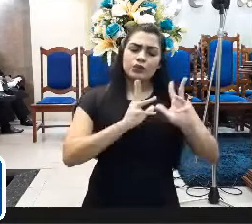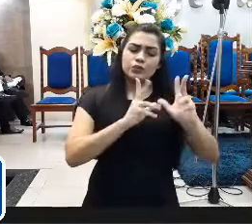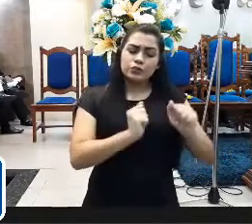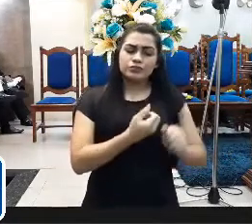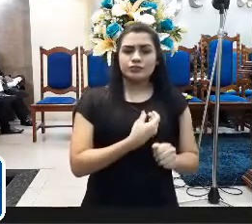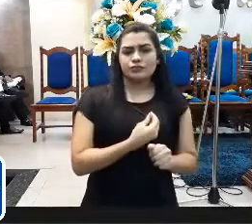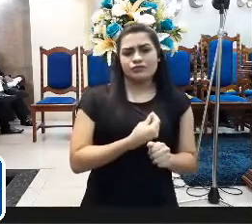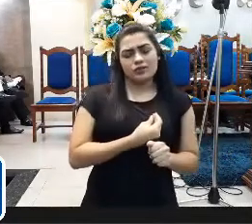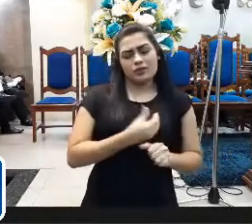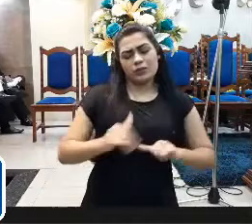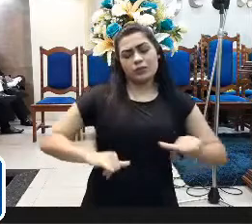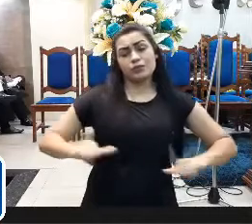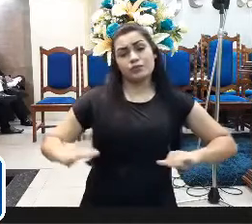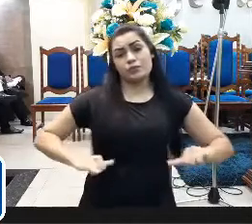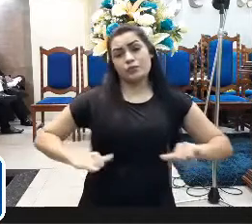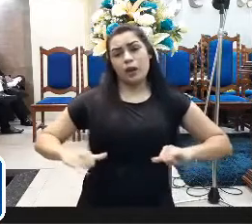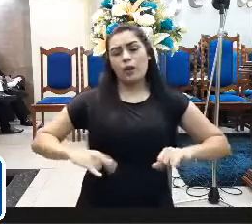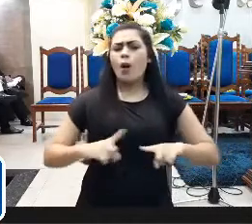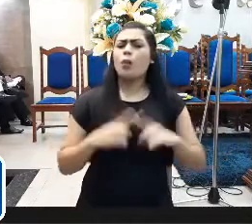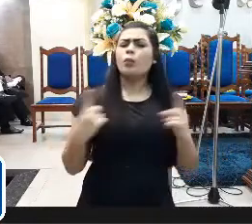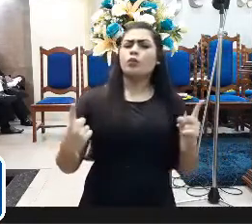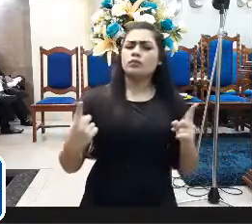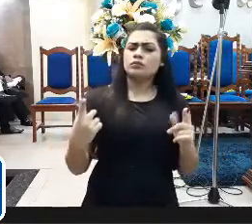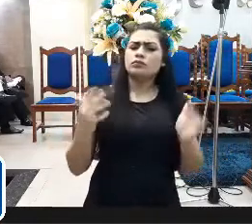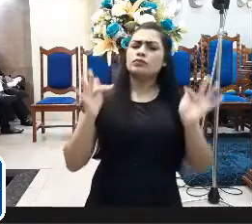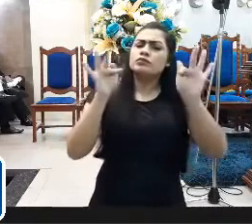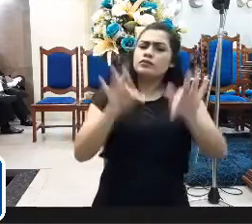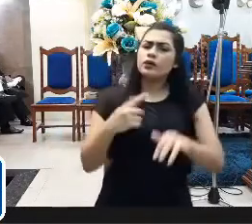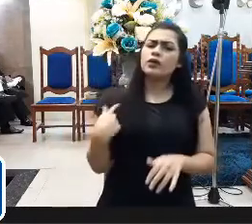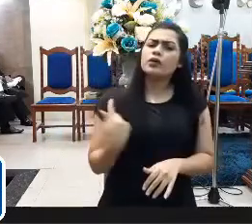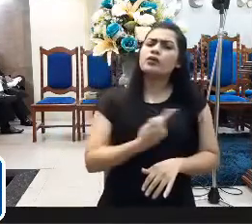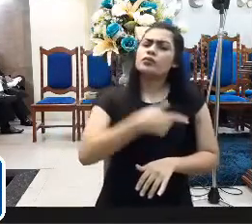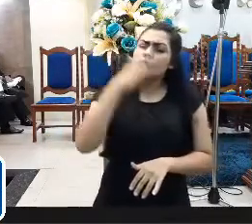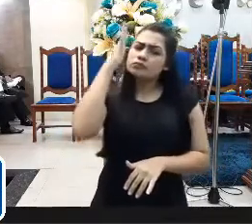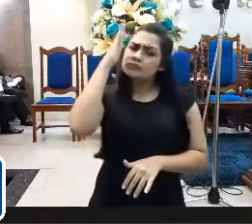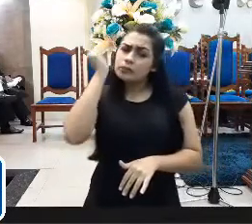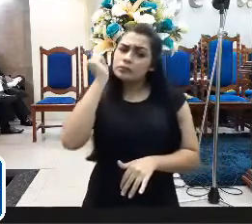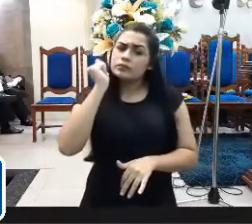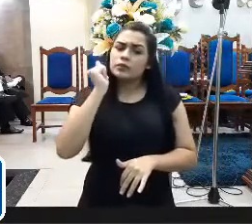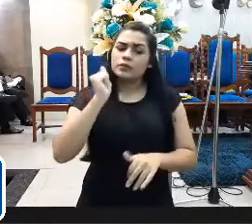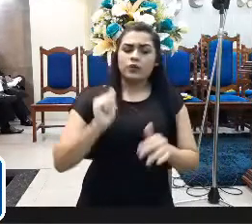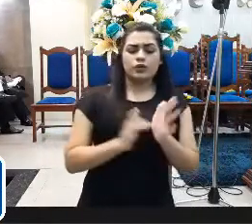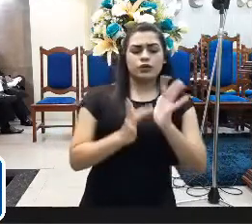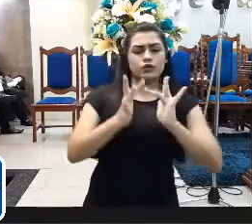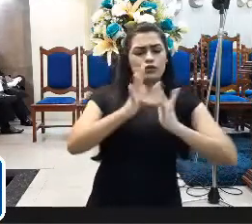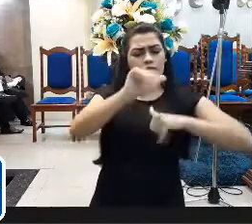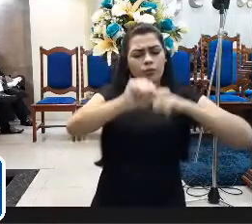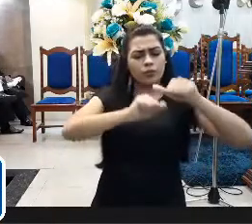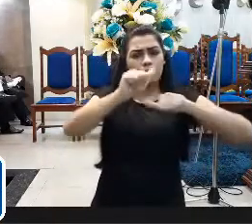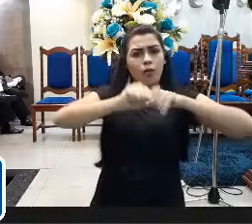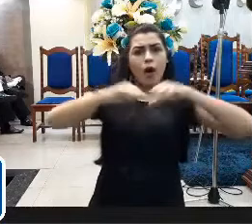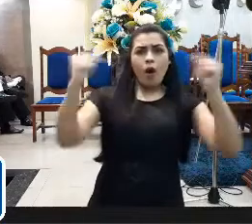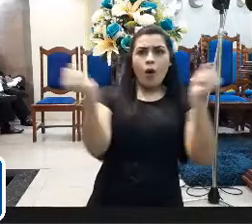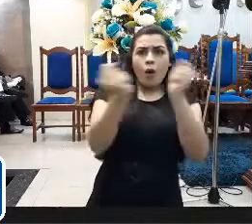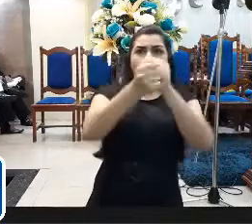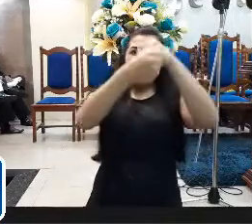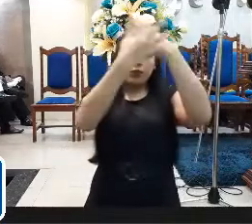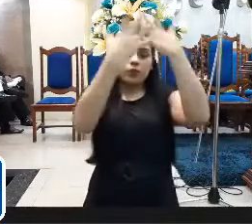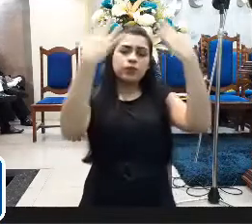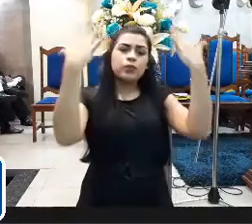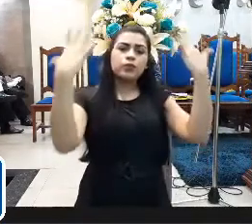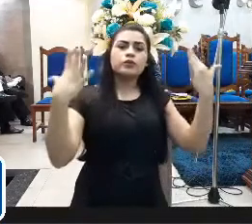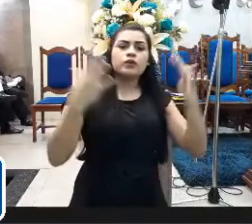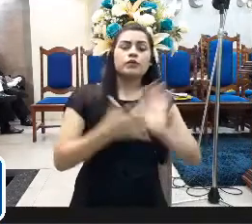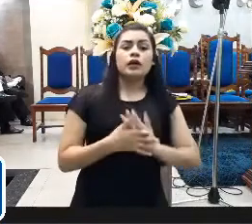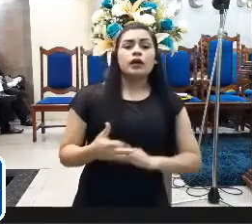no final, nós sabemos como Jesus foi glorificado e como aqueles que perseverarem